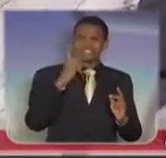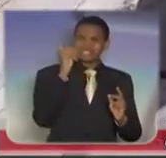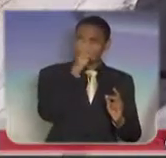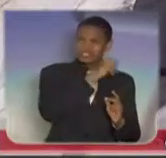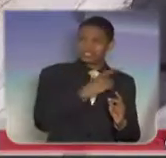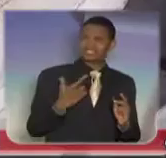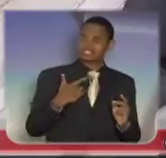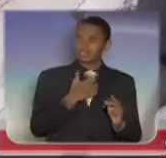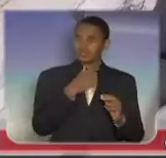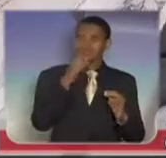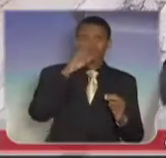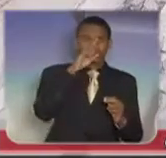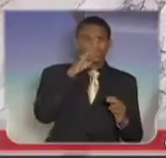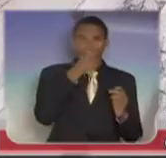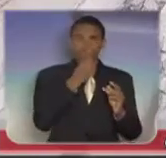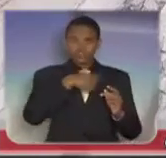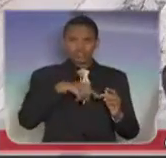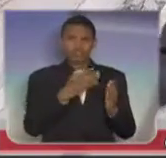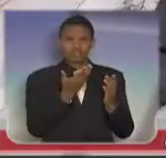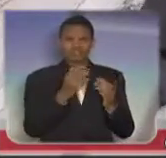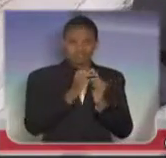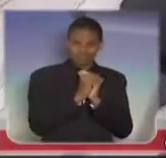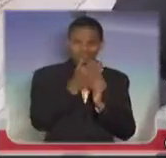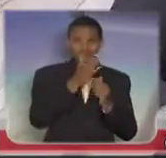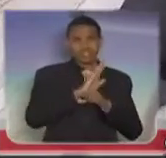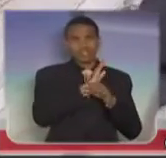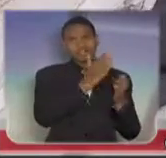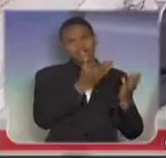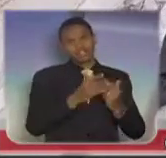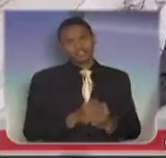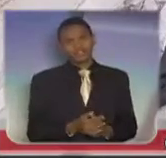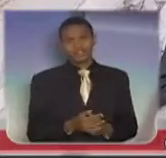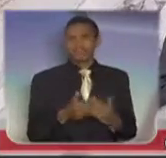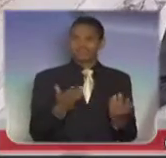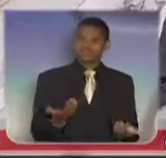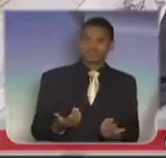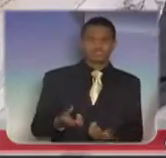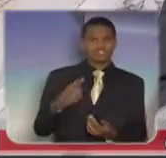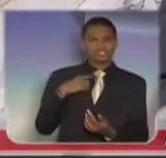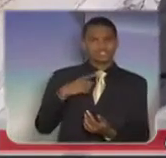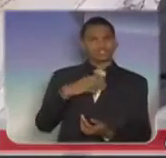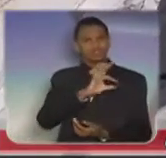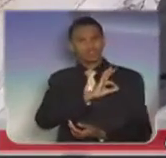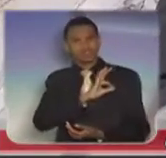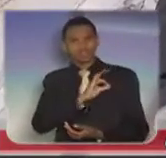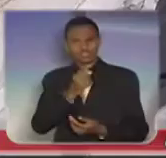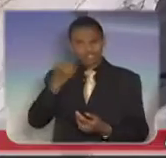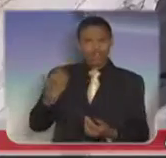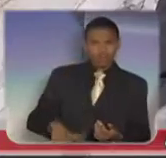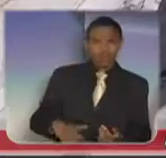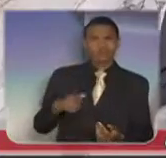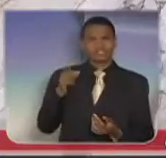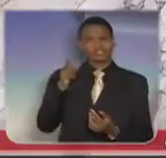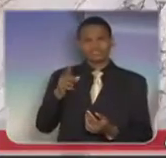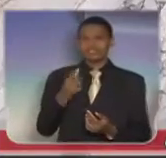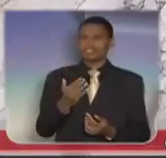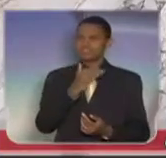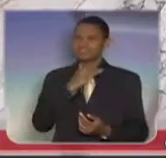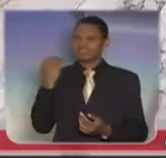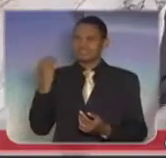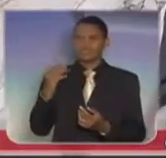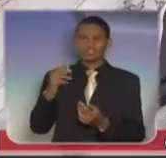enfim essa é a nossa triste realidade mas o policial militar o nosso rol de policiais morte